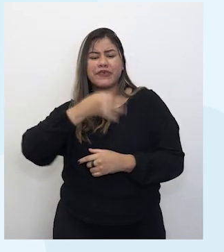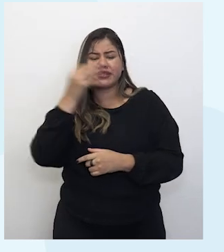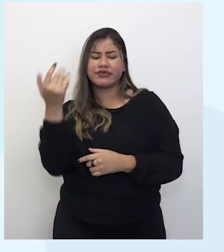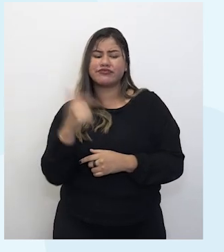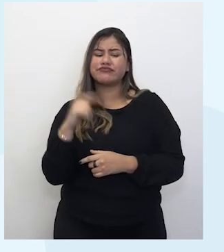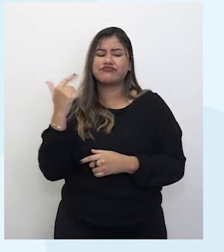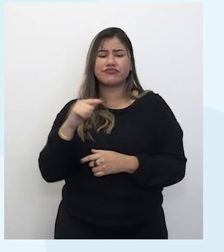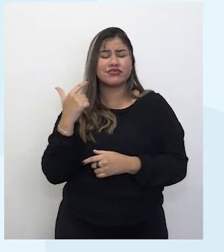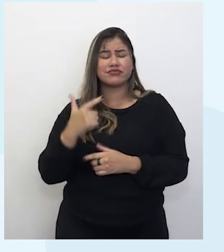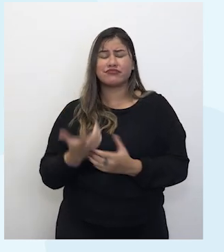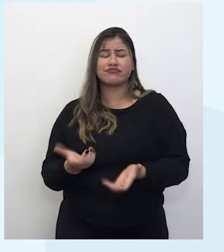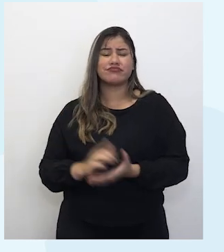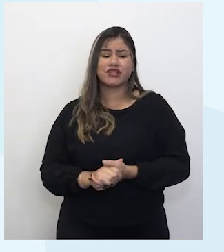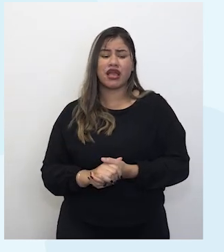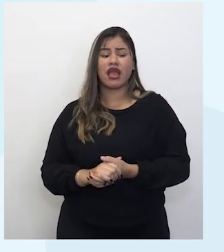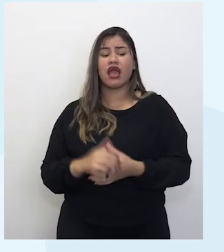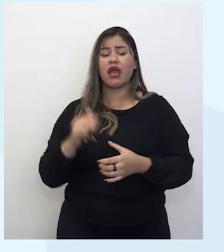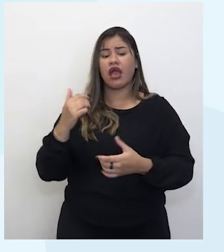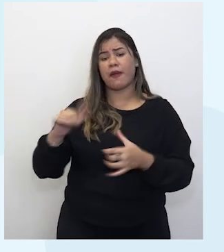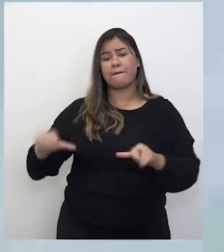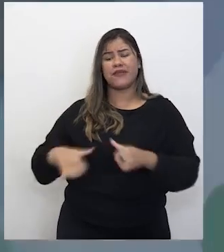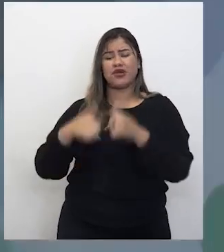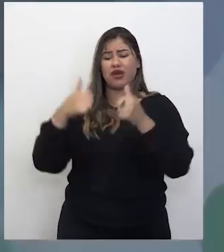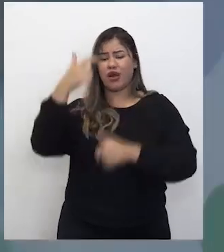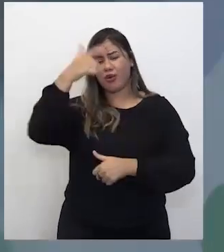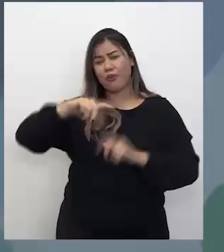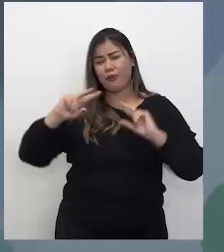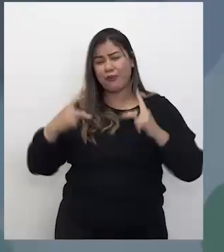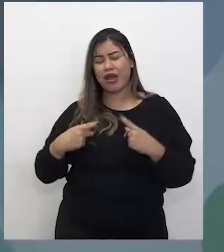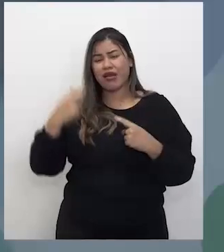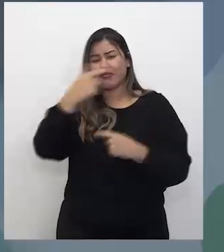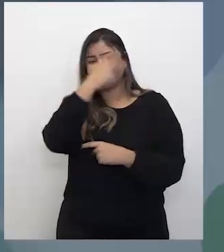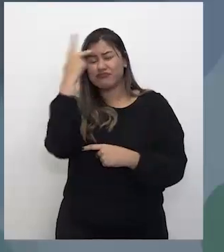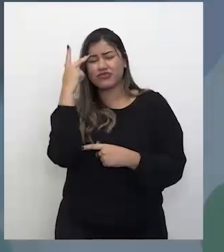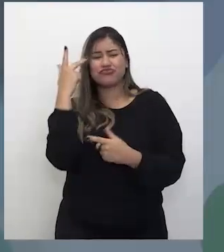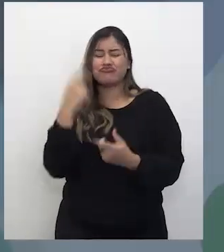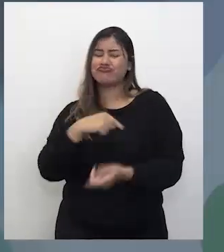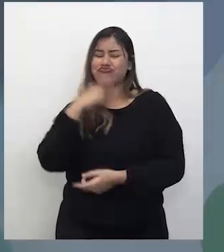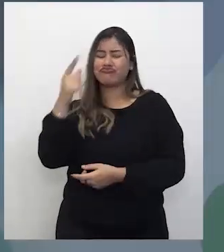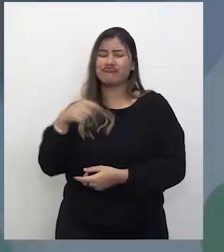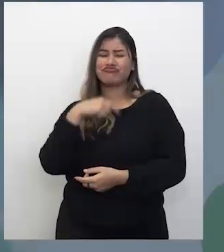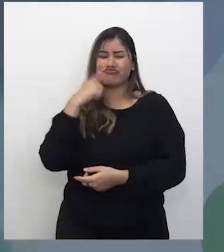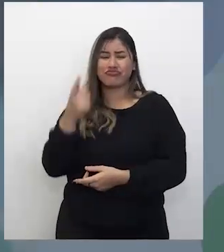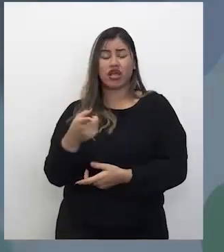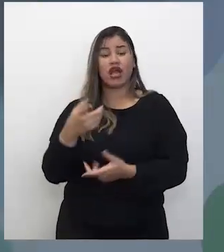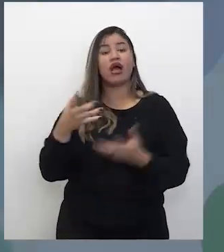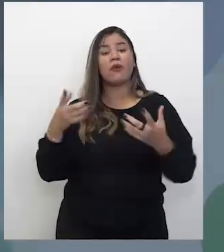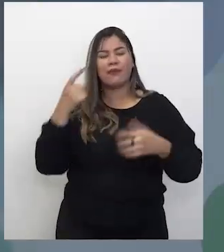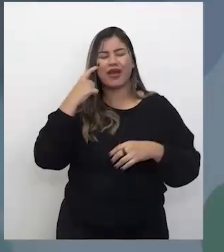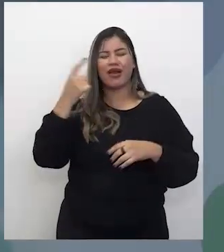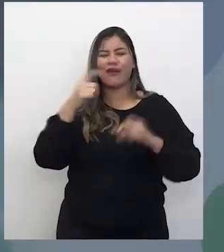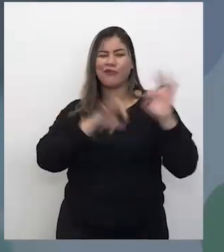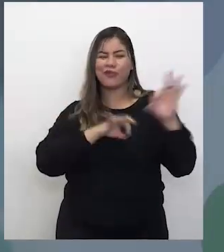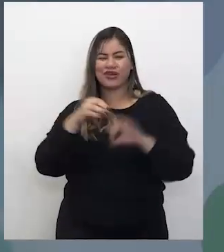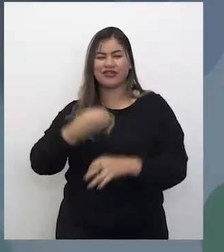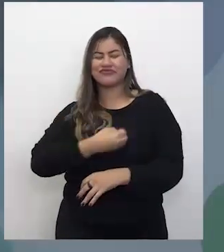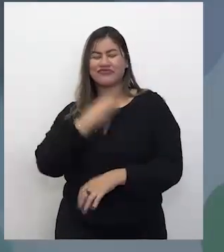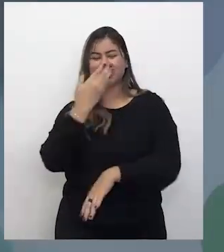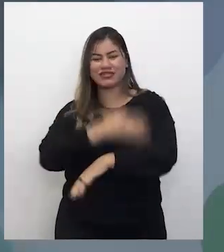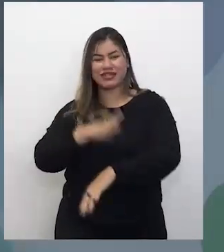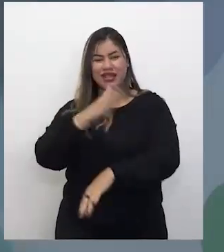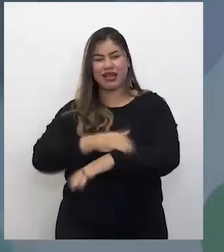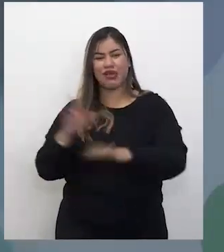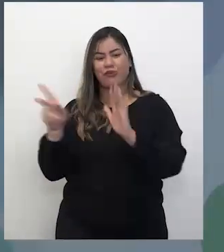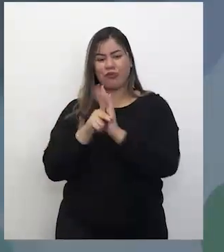ser humano, como pessoa, né? Então, é importante a gente sempre falar, já que o projeto de vida é um exercício